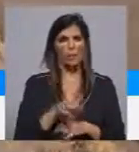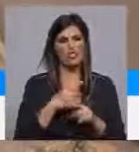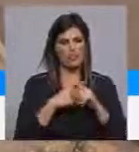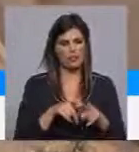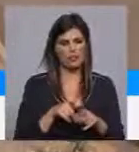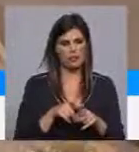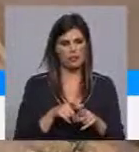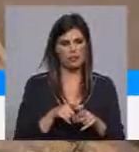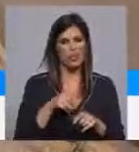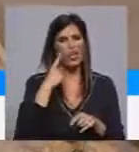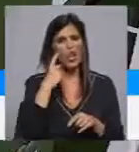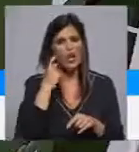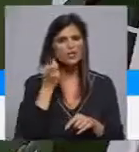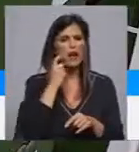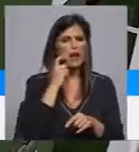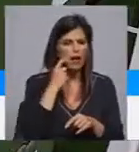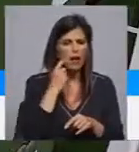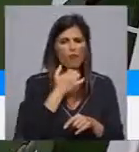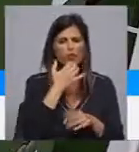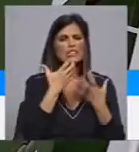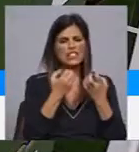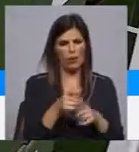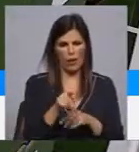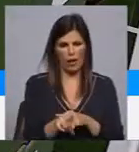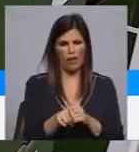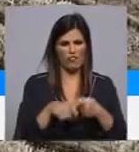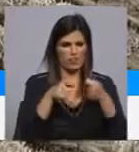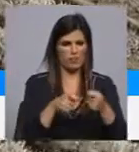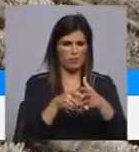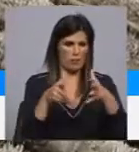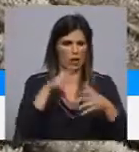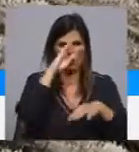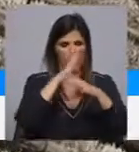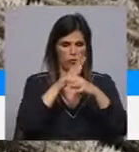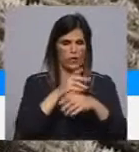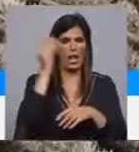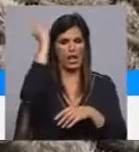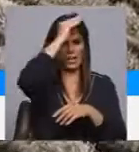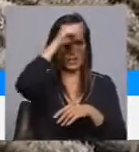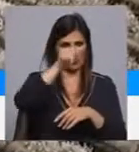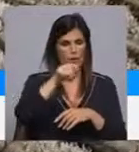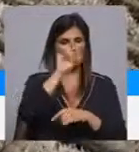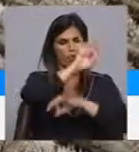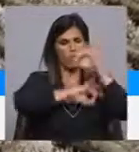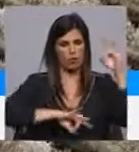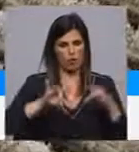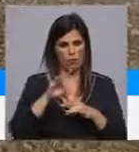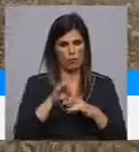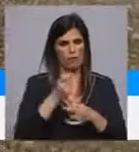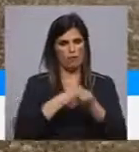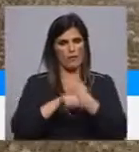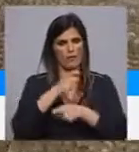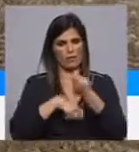diferente. Nozes, amêndoas, os frutos secos são um dos investimentos mais recentes do Alentejo. A Europa é um dos